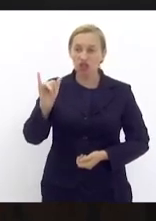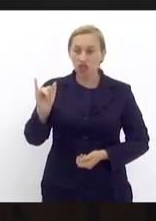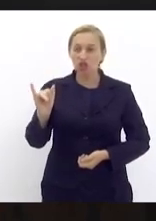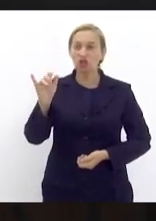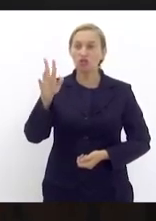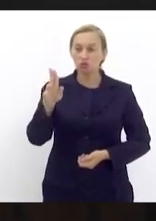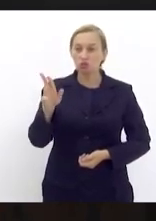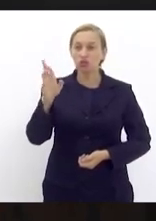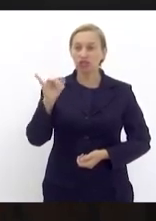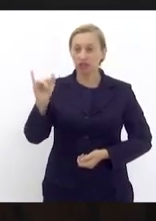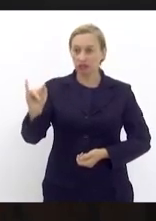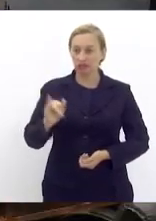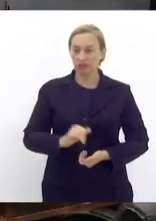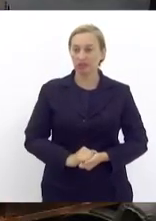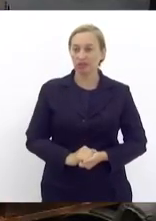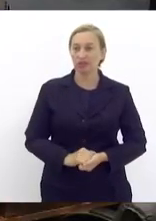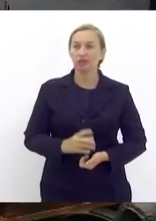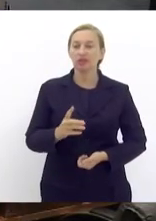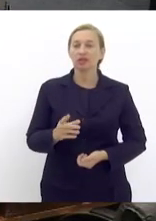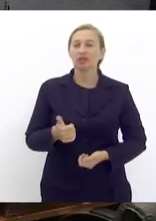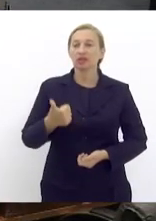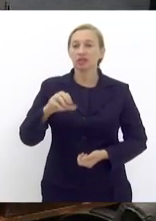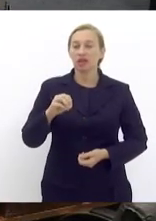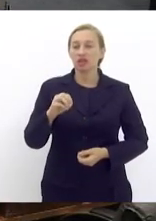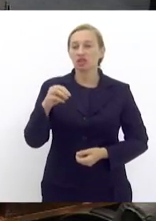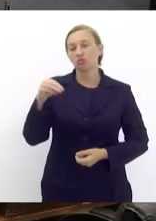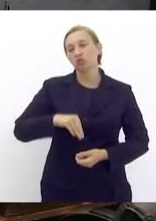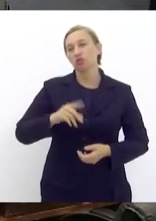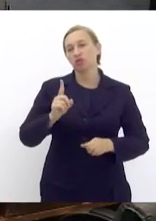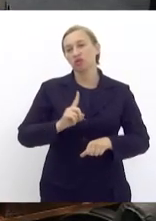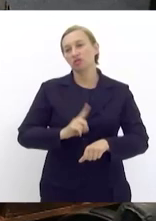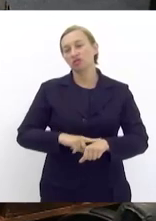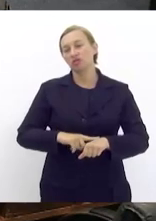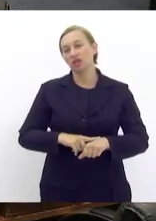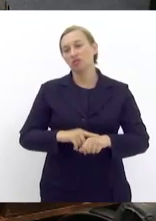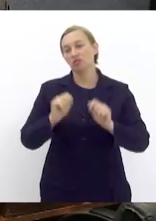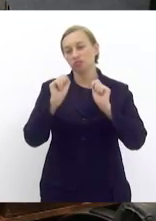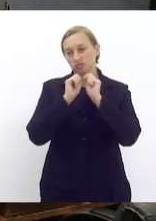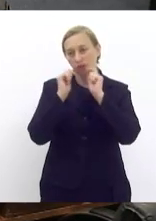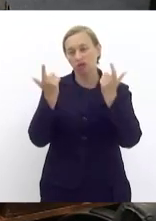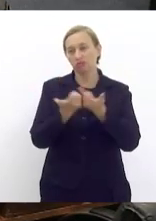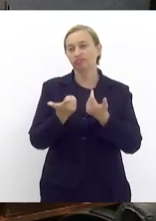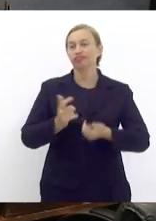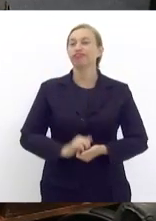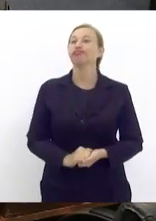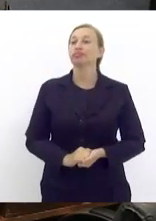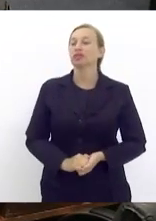Yuri. Vossa Excelência dispõe de 10 minutos no tempo regimental.